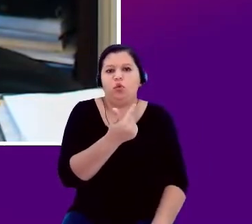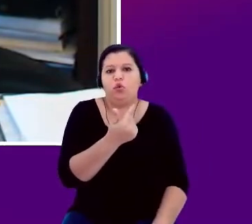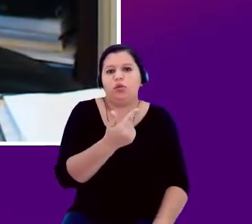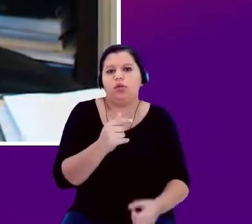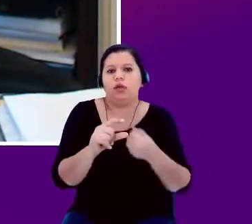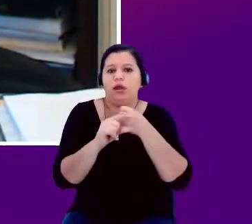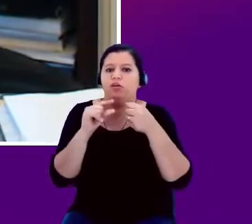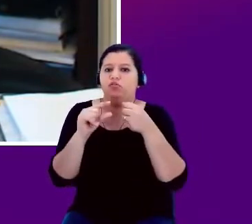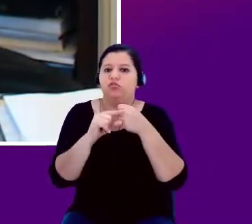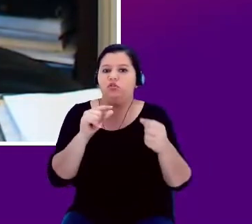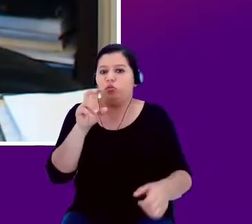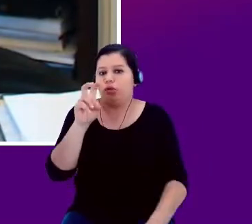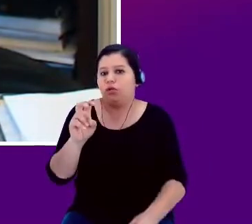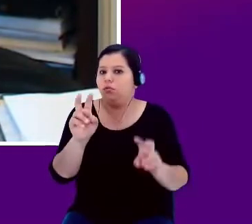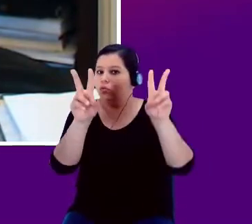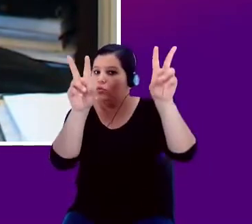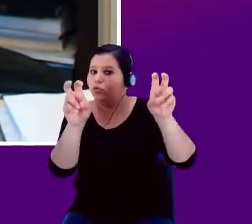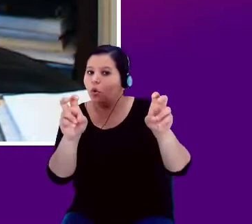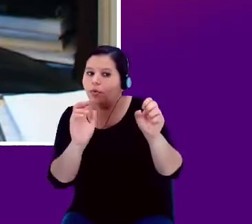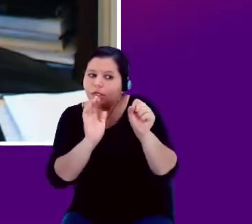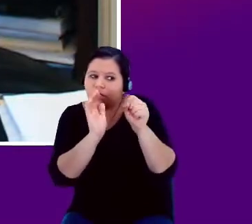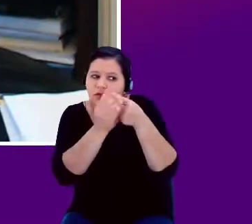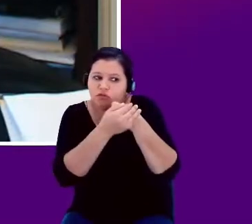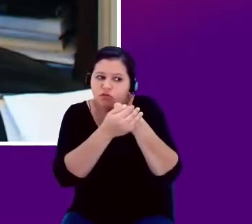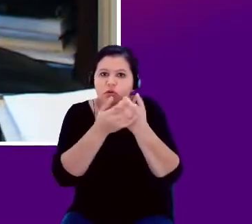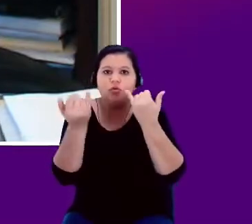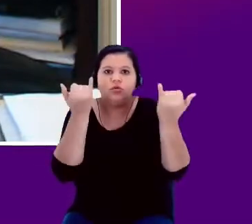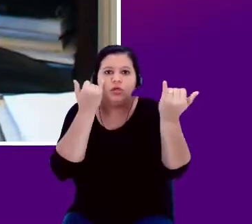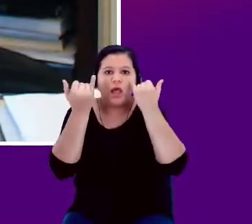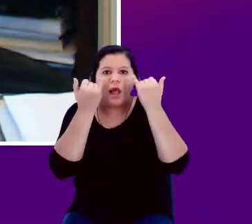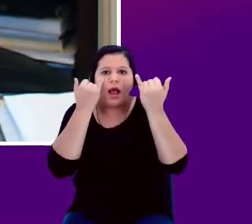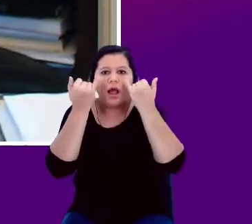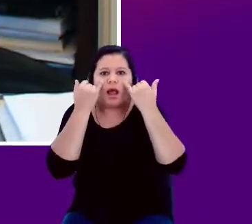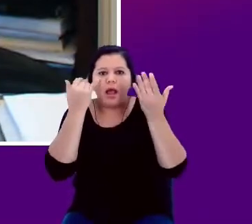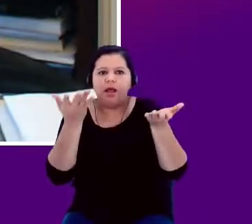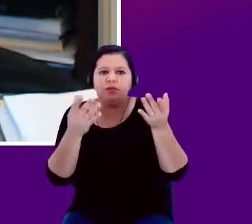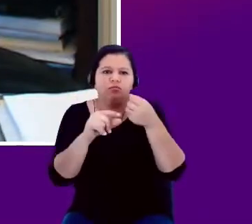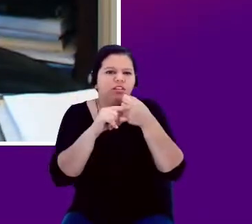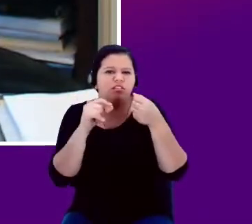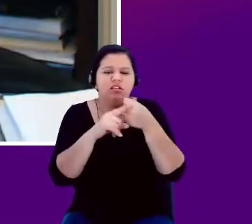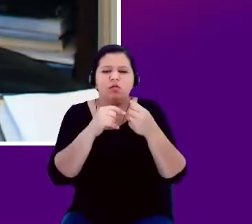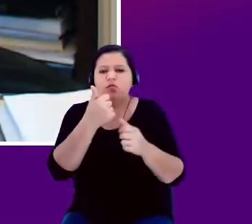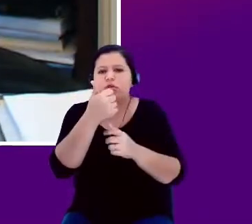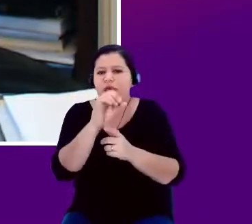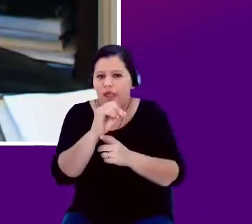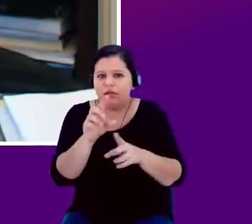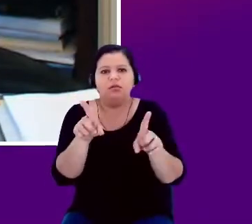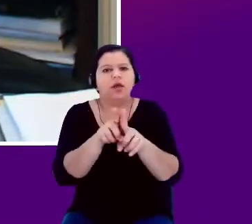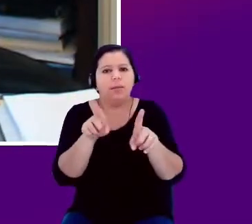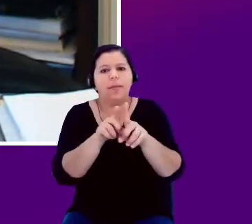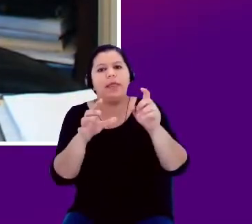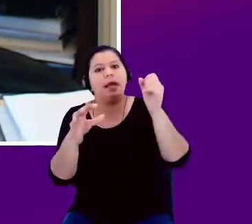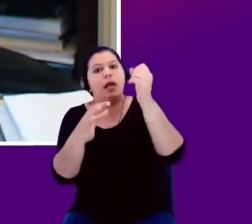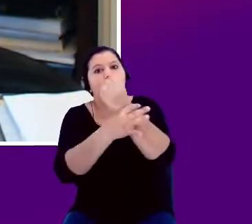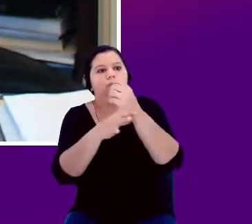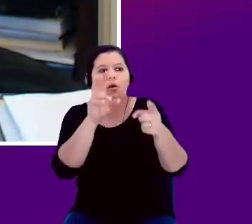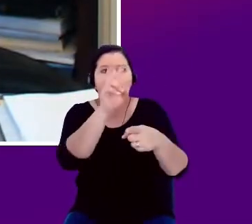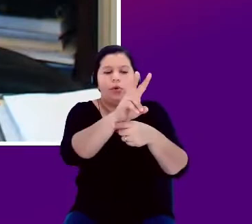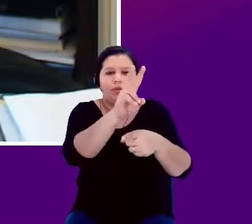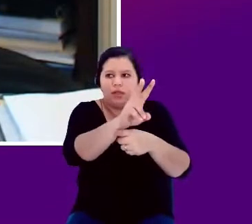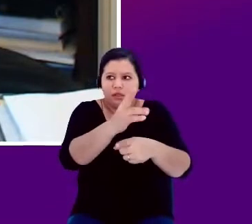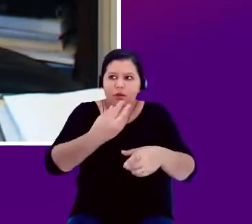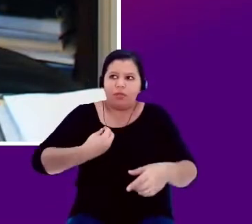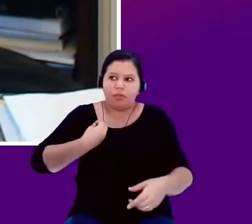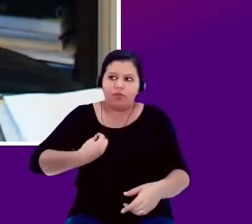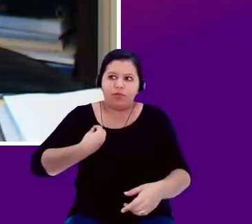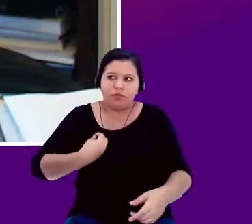refere a sigilo de dados, apesar de o inciso 10 do mesmo dispositivo garantir a proteção da vida privada